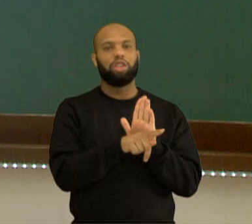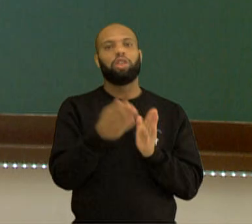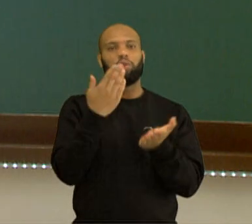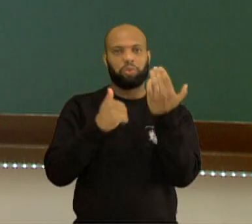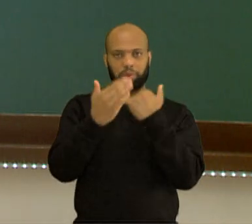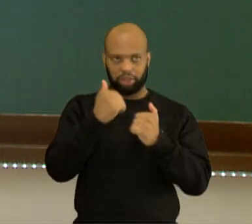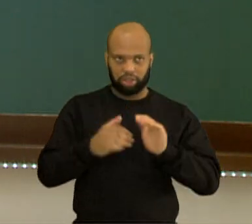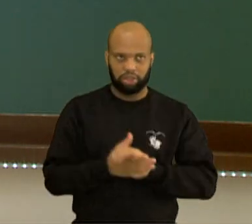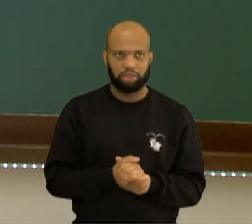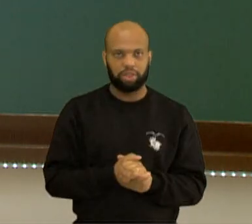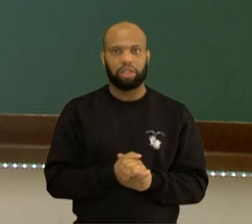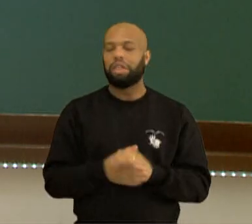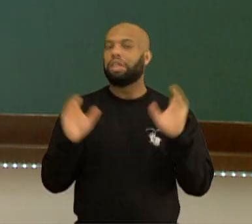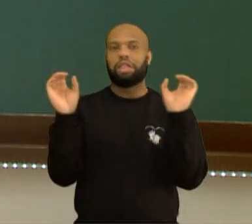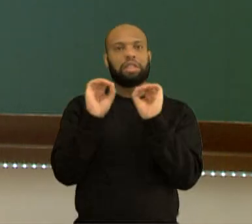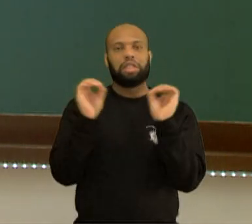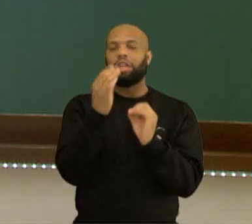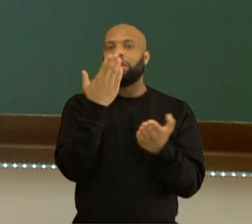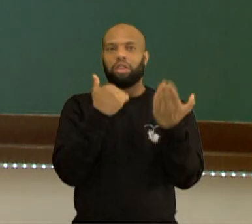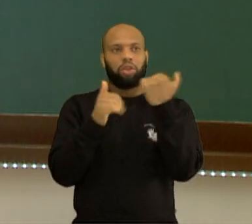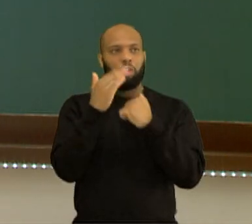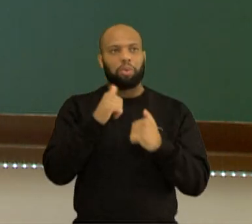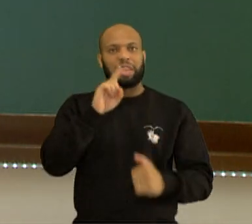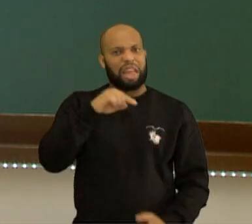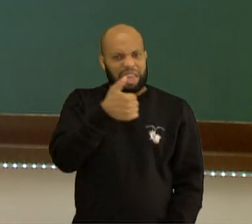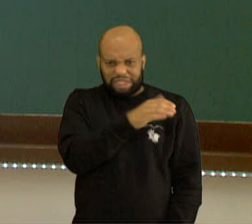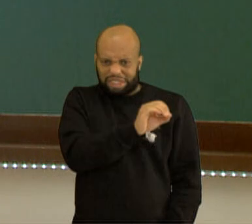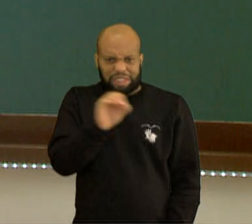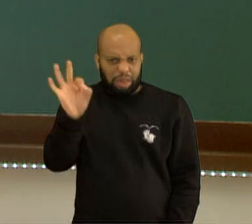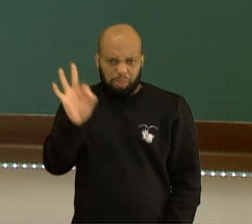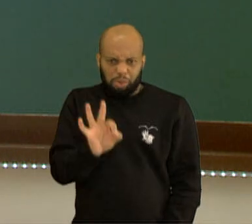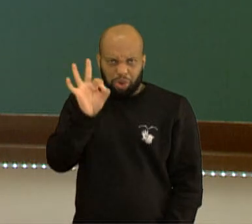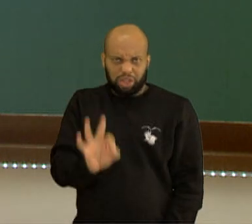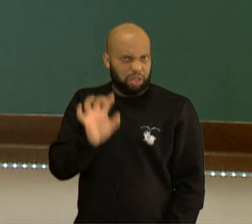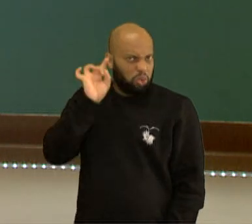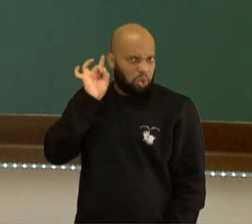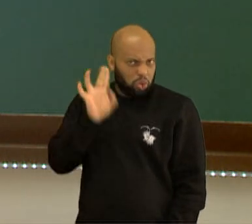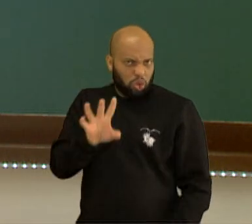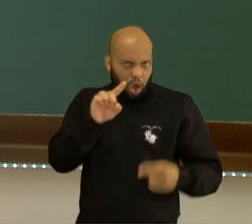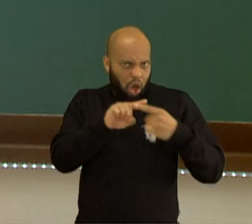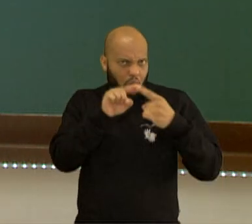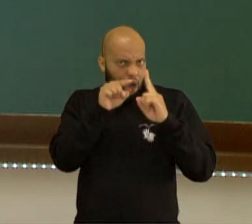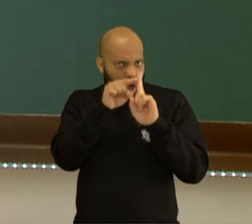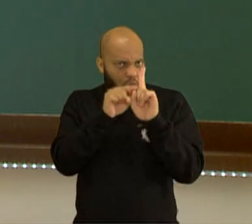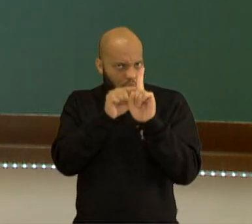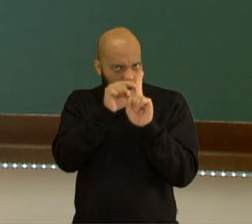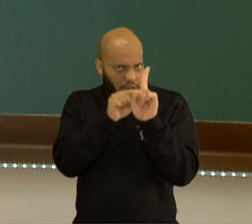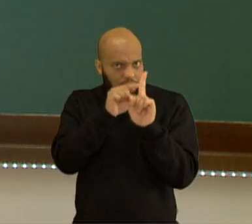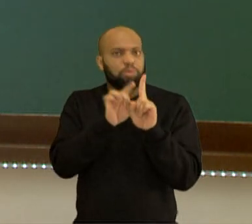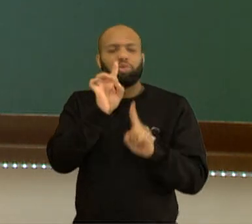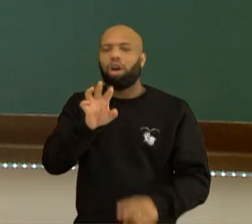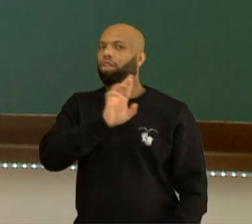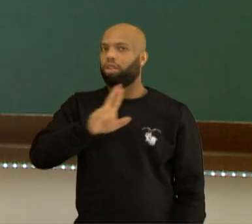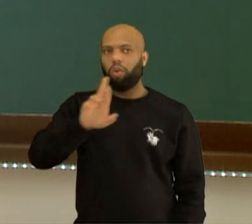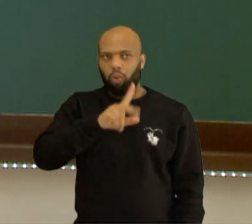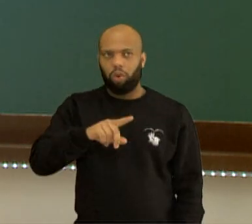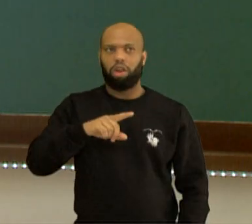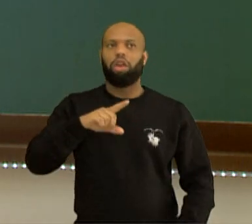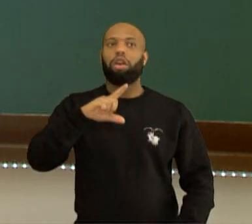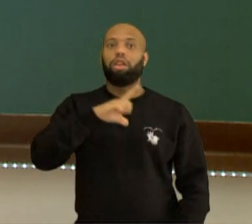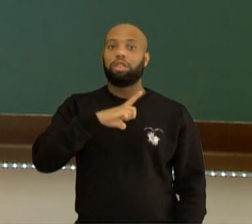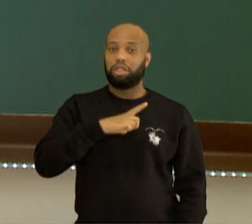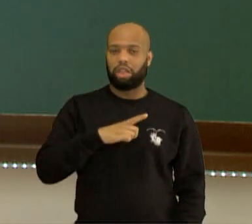ingerimos. Nenhum alimento é 100% composto por um tipo apenas de composição química.